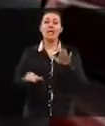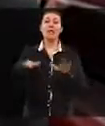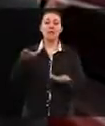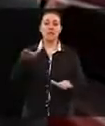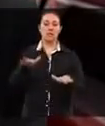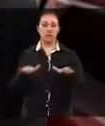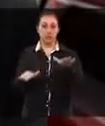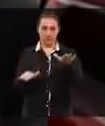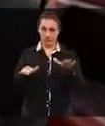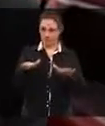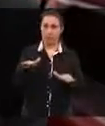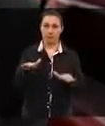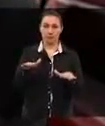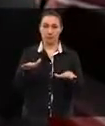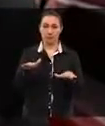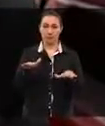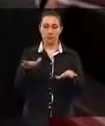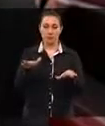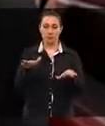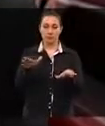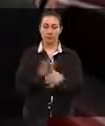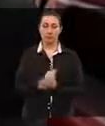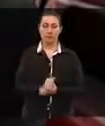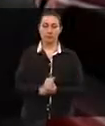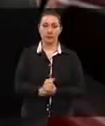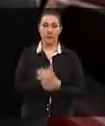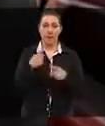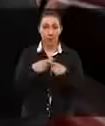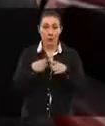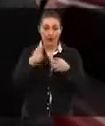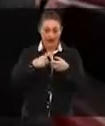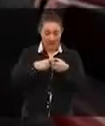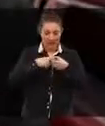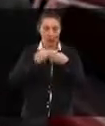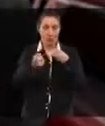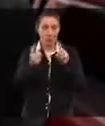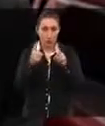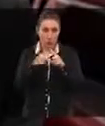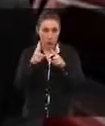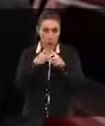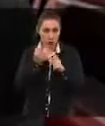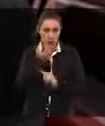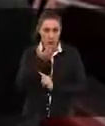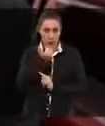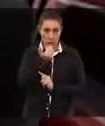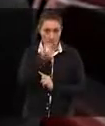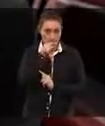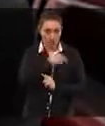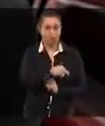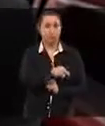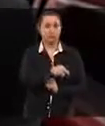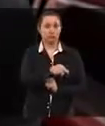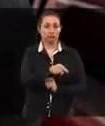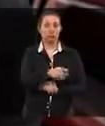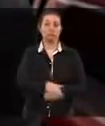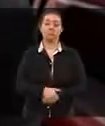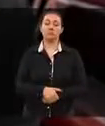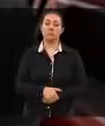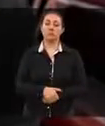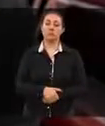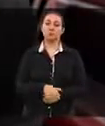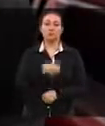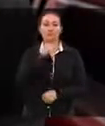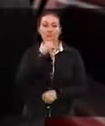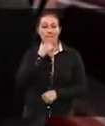ter um equilíbrio, tá? Porque quando a gente exclui algum alimento severamente da nossa dieta,